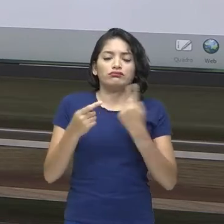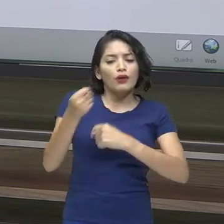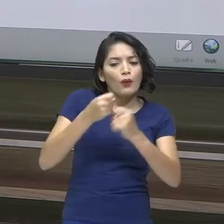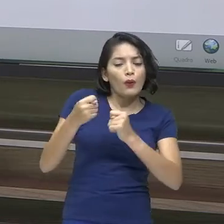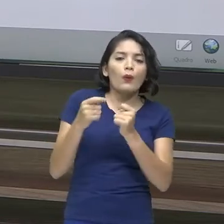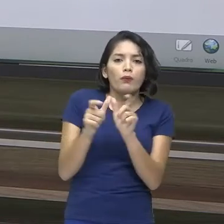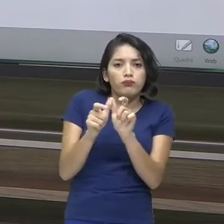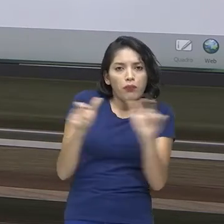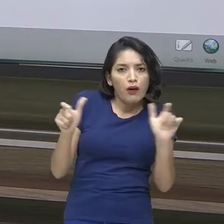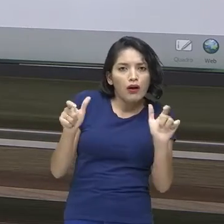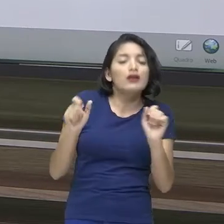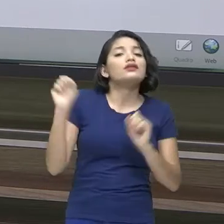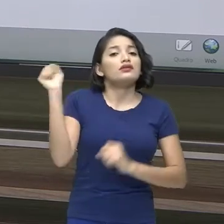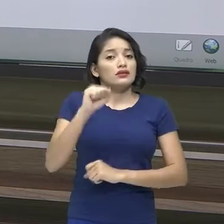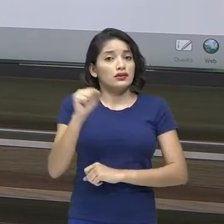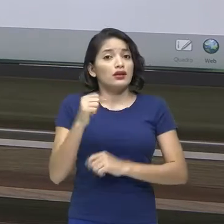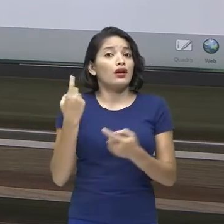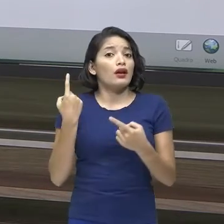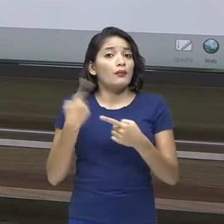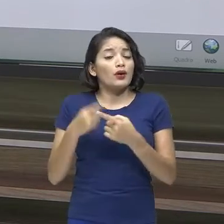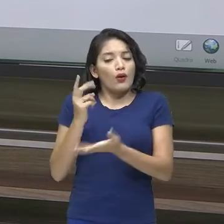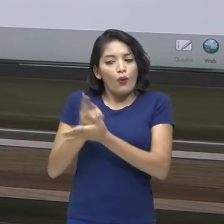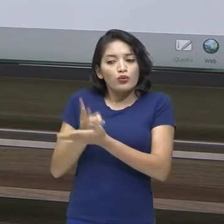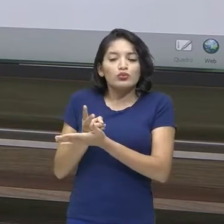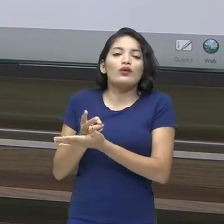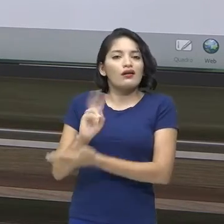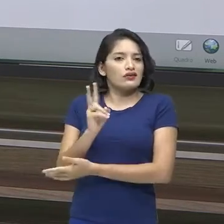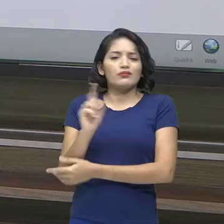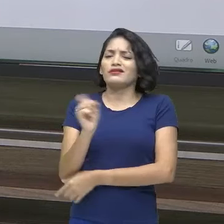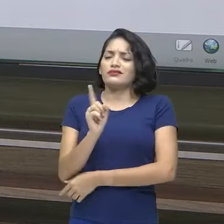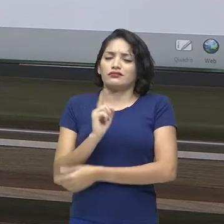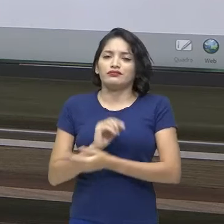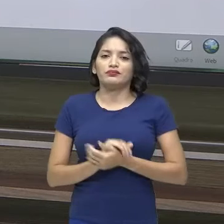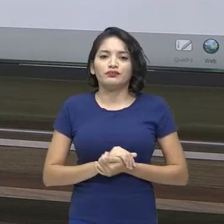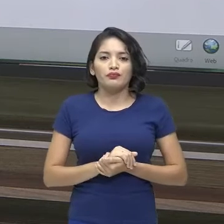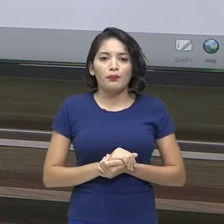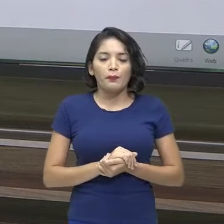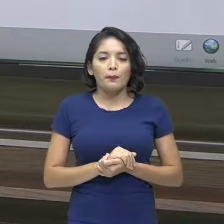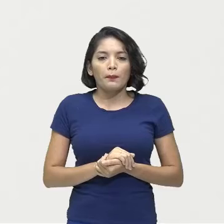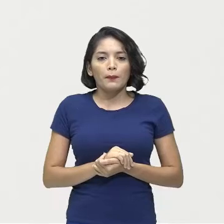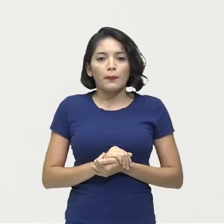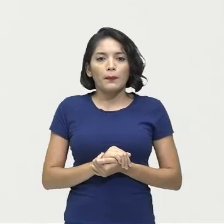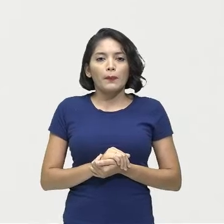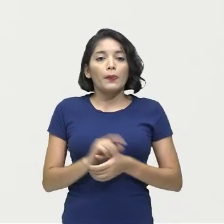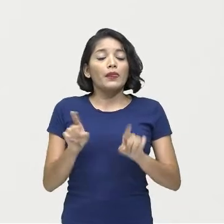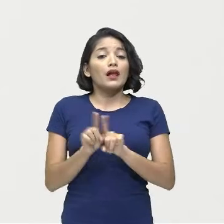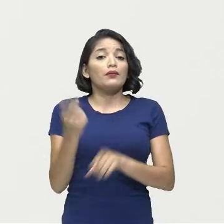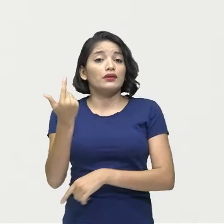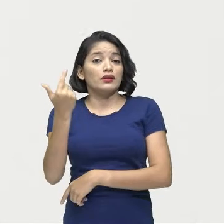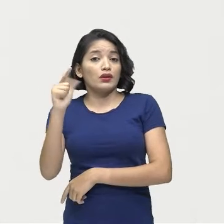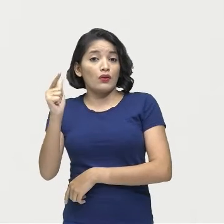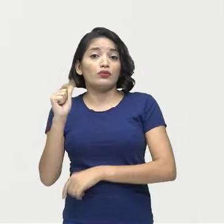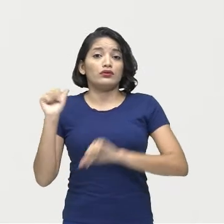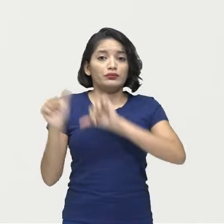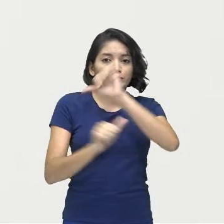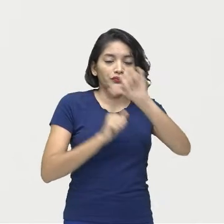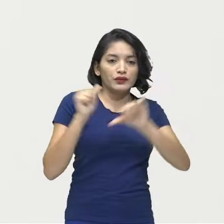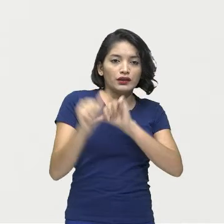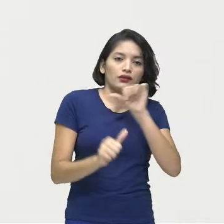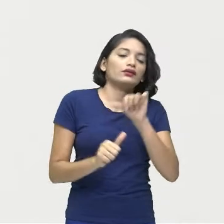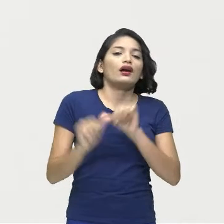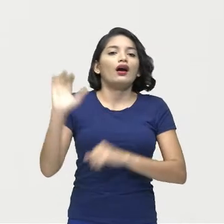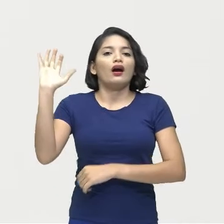Por quê? Porque ele não vai conseguir se manter nisso dessa forma, certo? E aí nós vamos ter, gente, aqui umas mudanças que